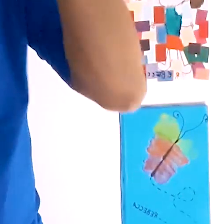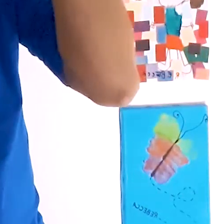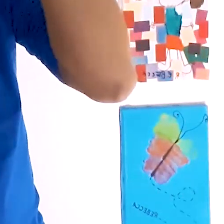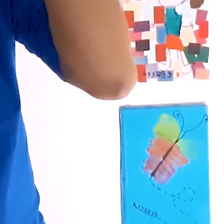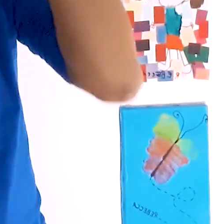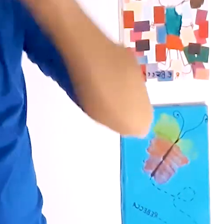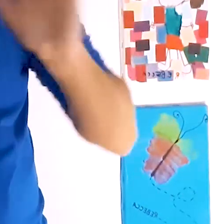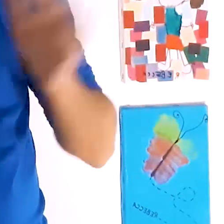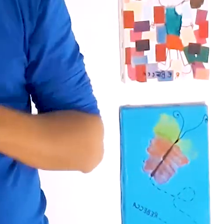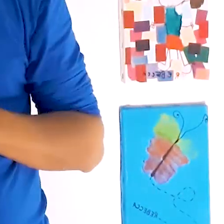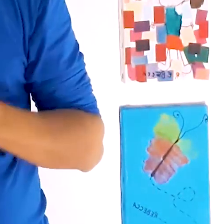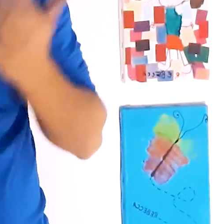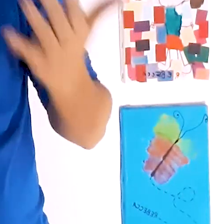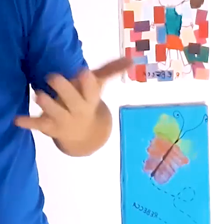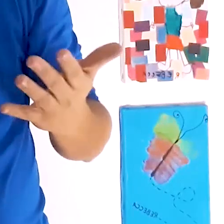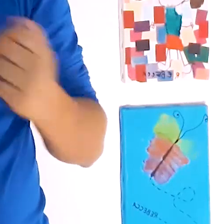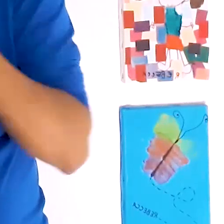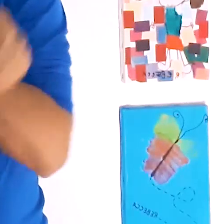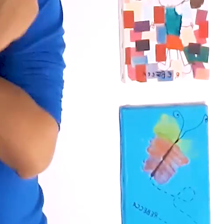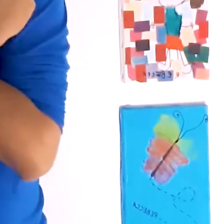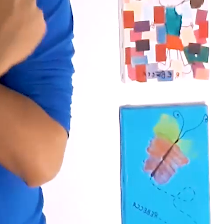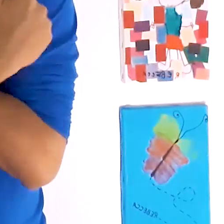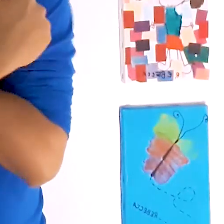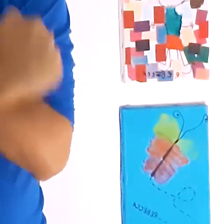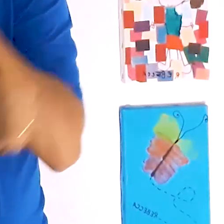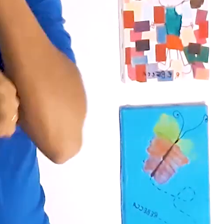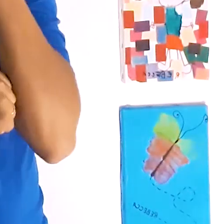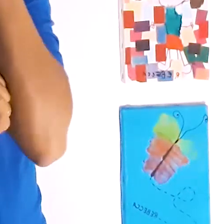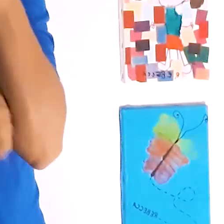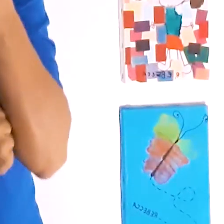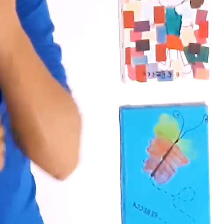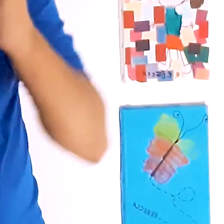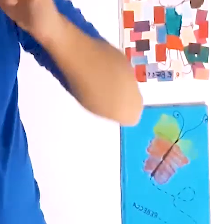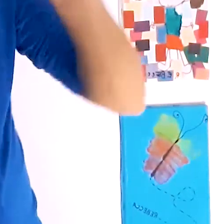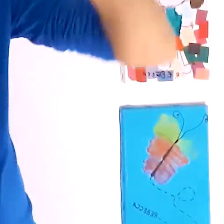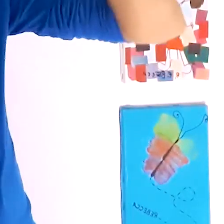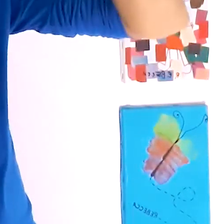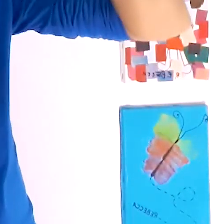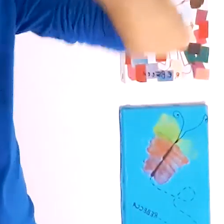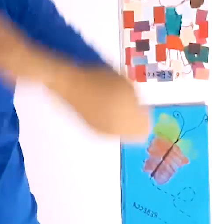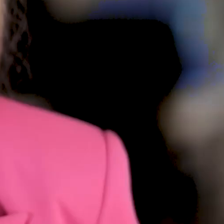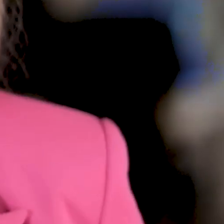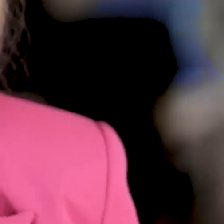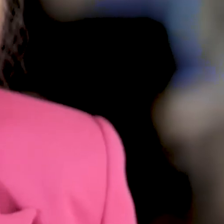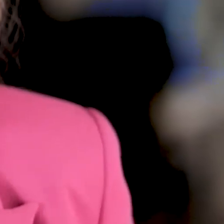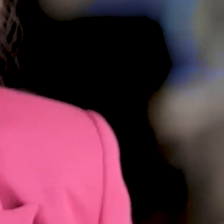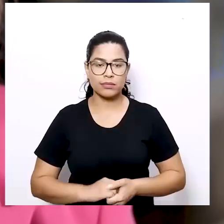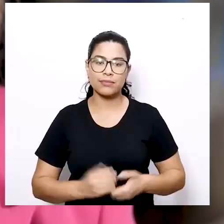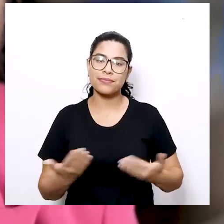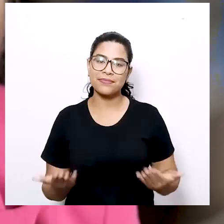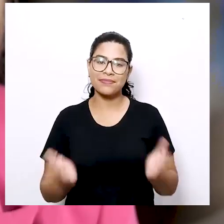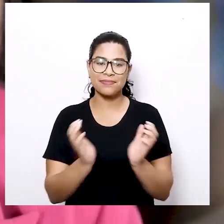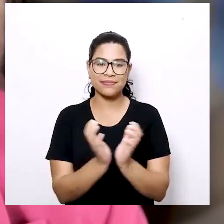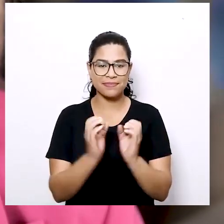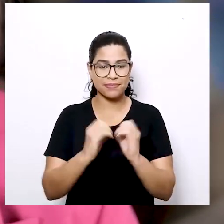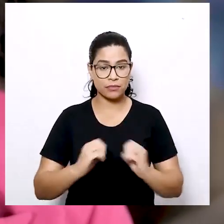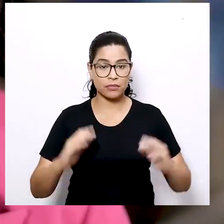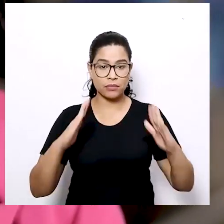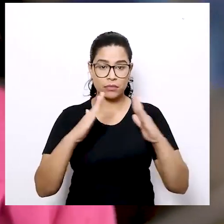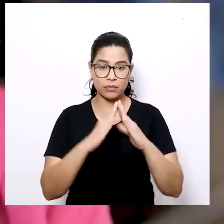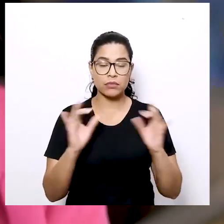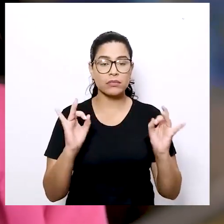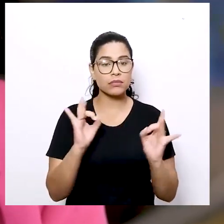normalmente. Então, um forte abraço e tchau, tchau! E é isso aí, turminha, o nosso